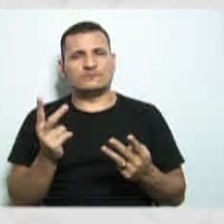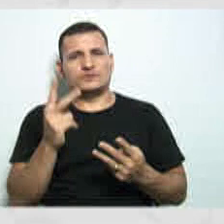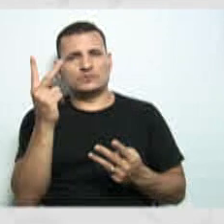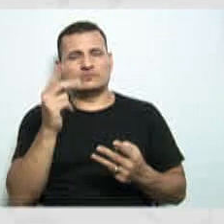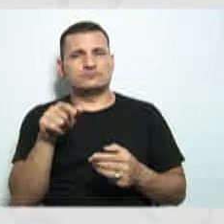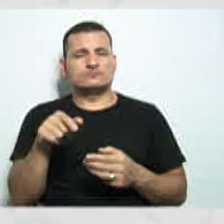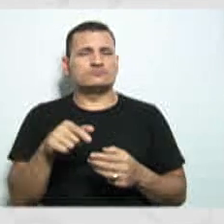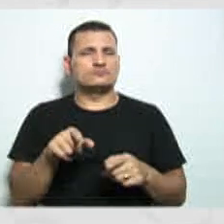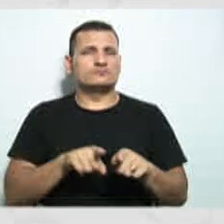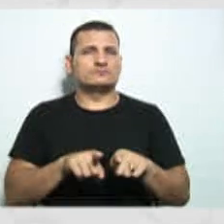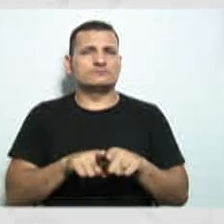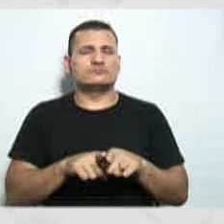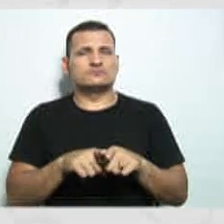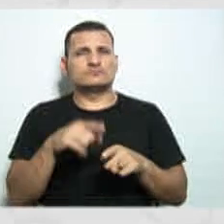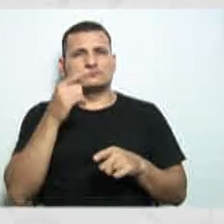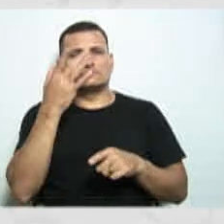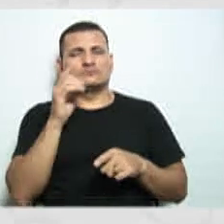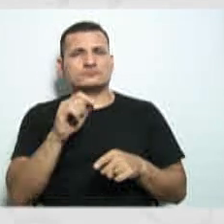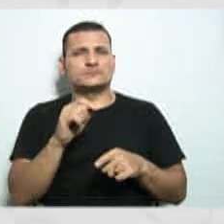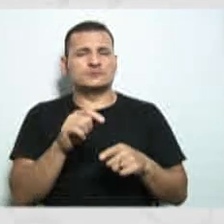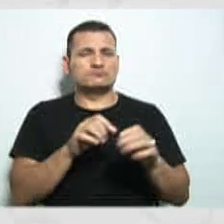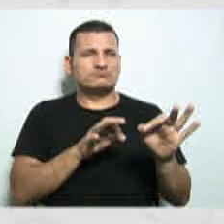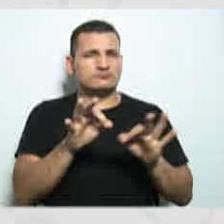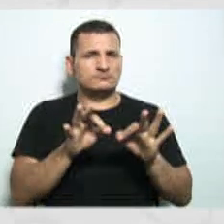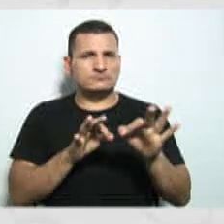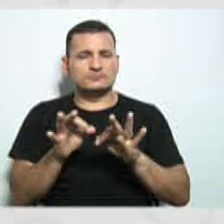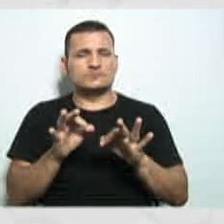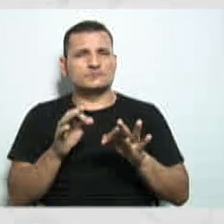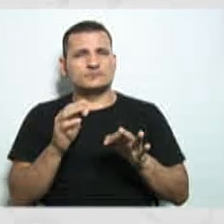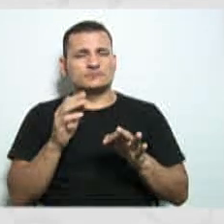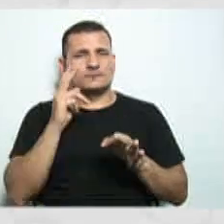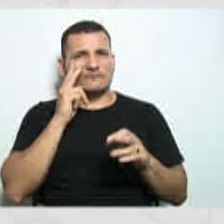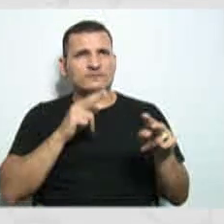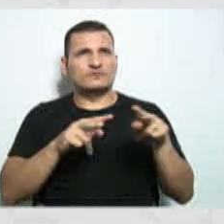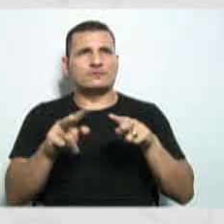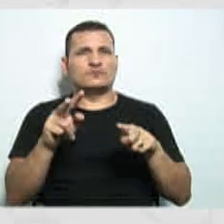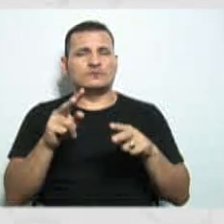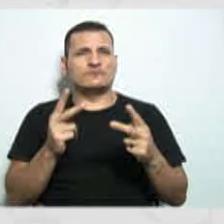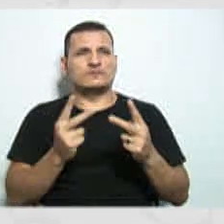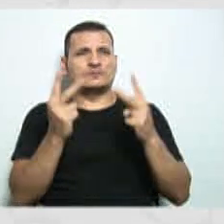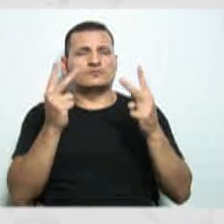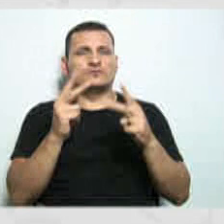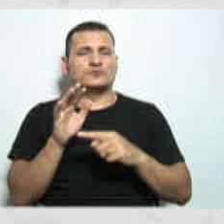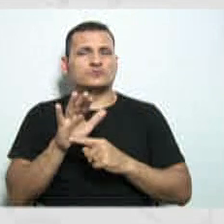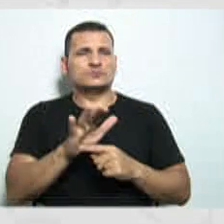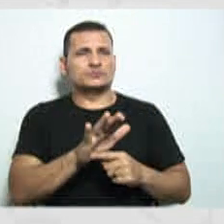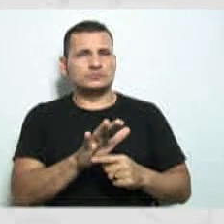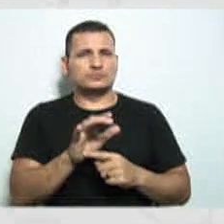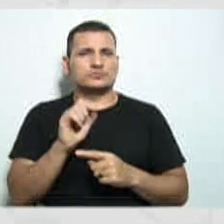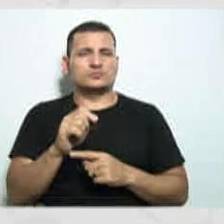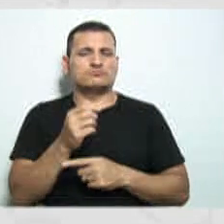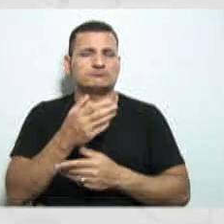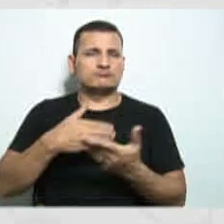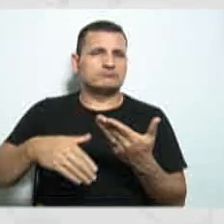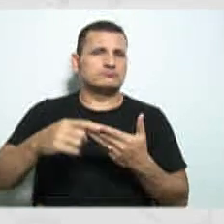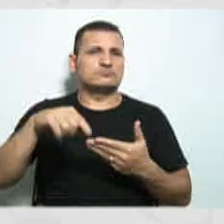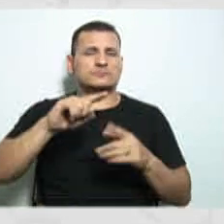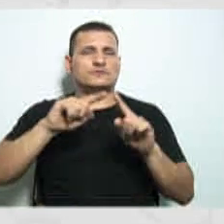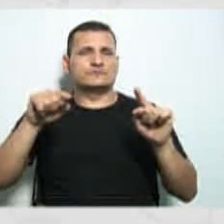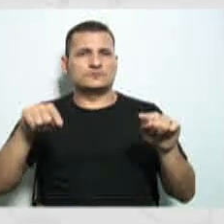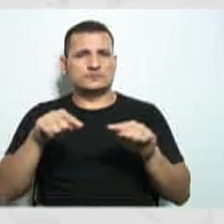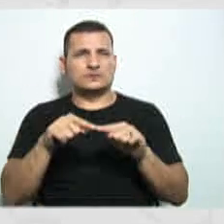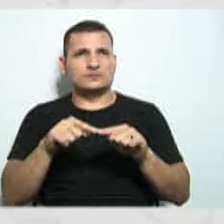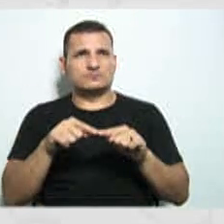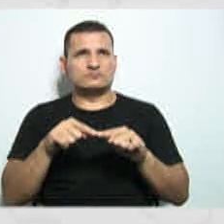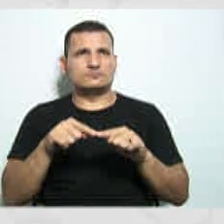facilitam a articulação da missão, da visão e dos valores e facilitam a colaboração entre os empregados, entre